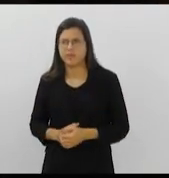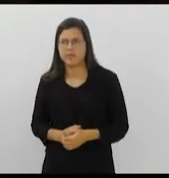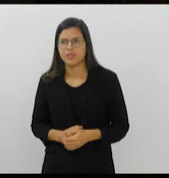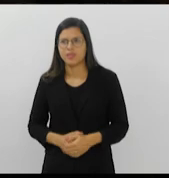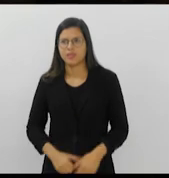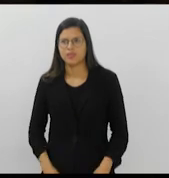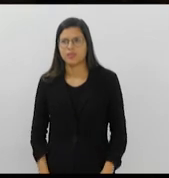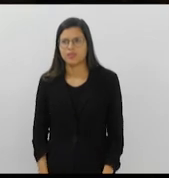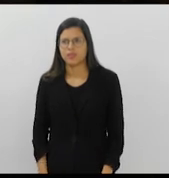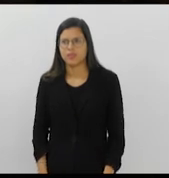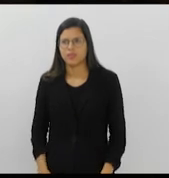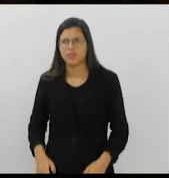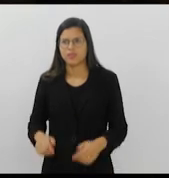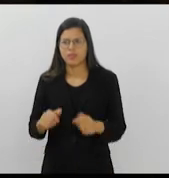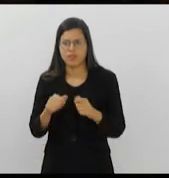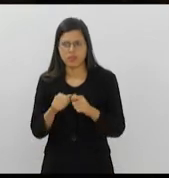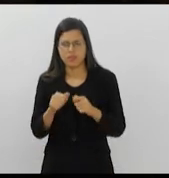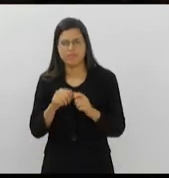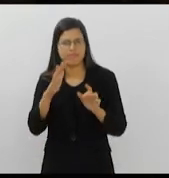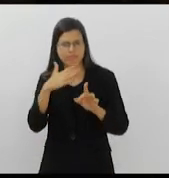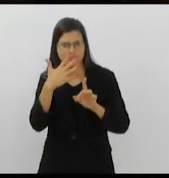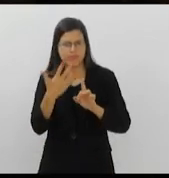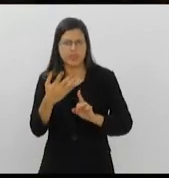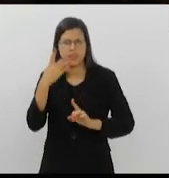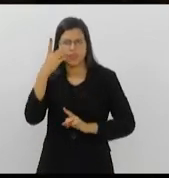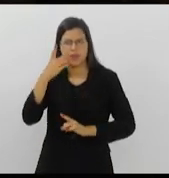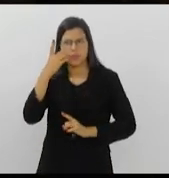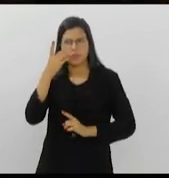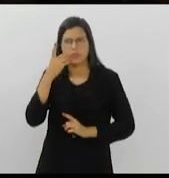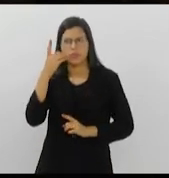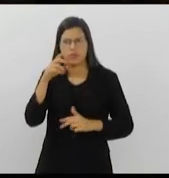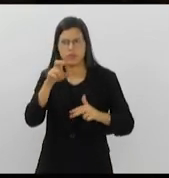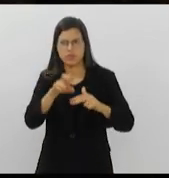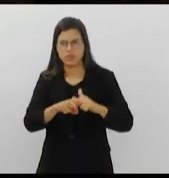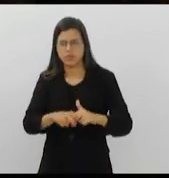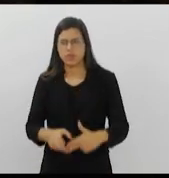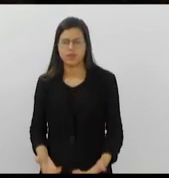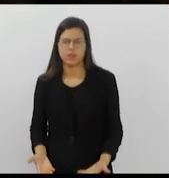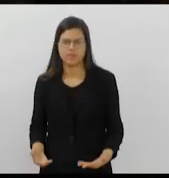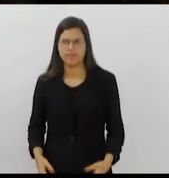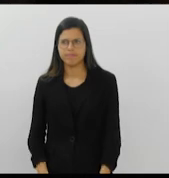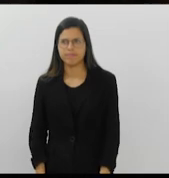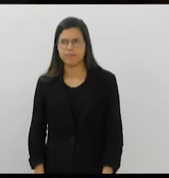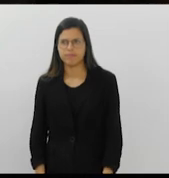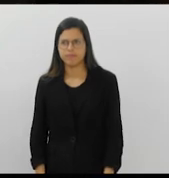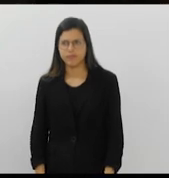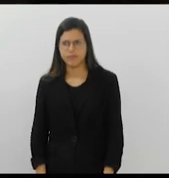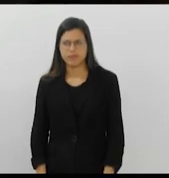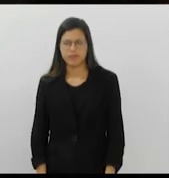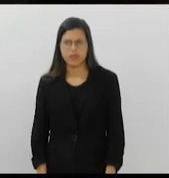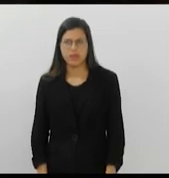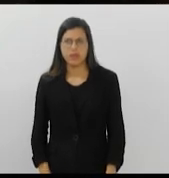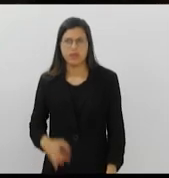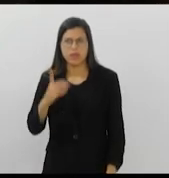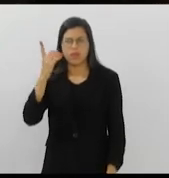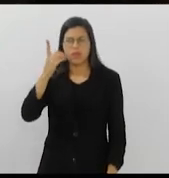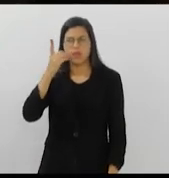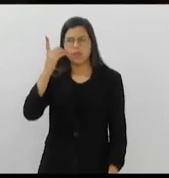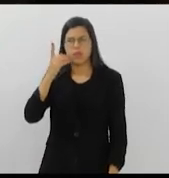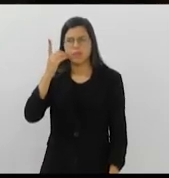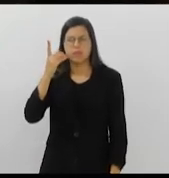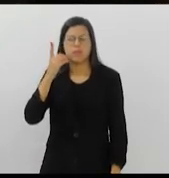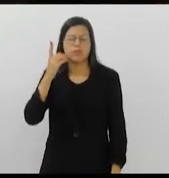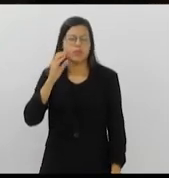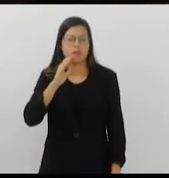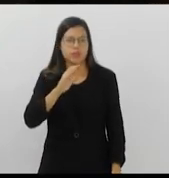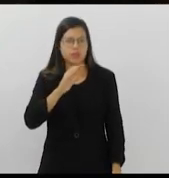posso, faço vênias às deputadas que sentam nesse lugar. Bom, senhora presidenta, deputada Célia, o que me traz